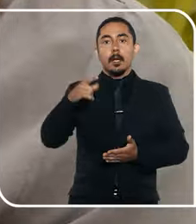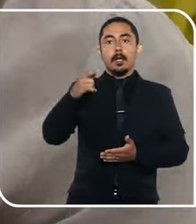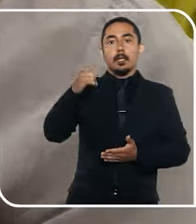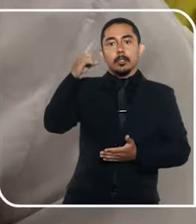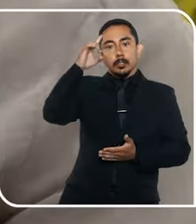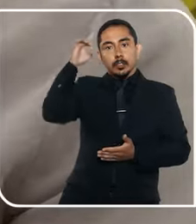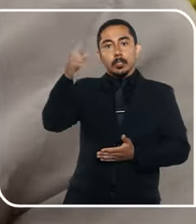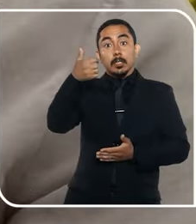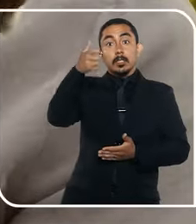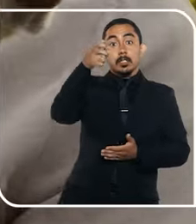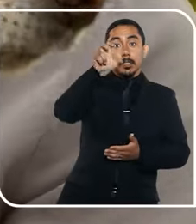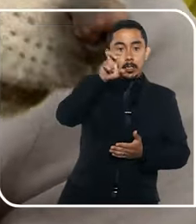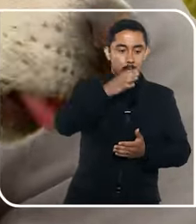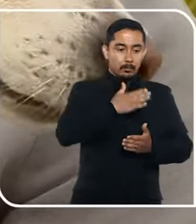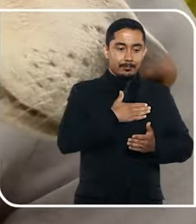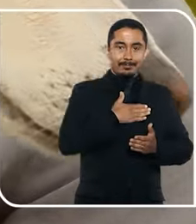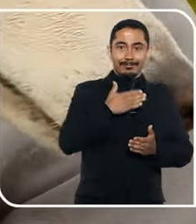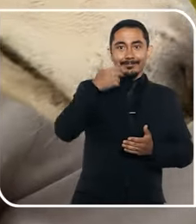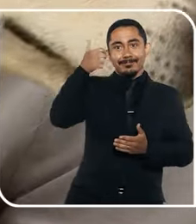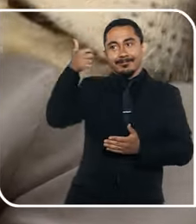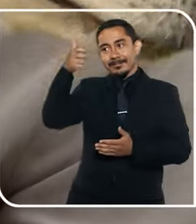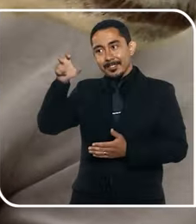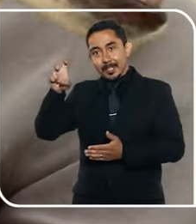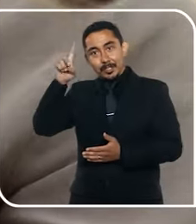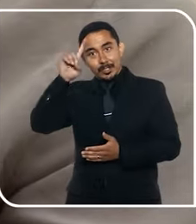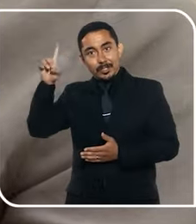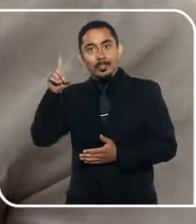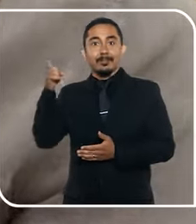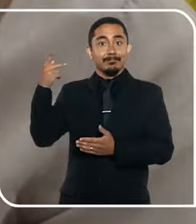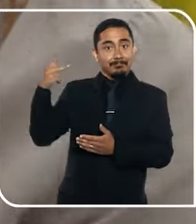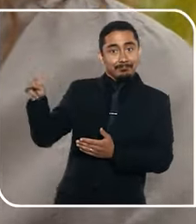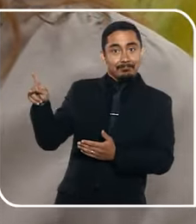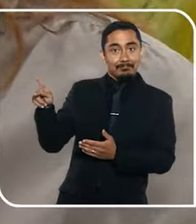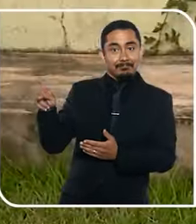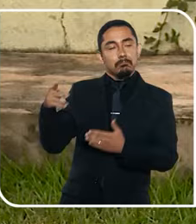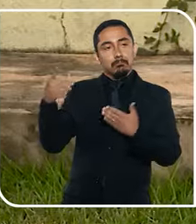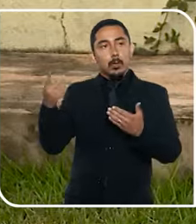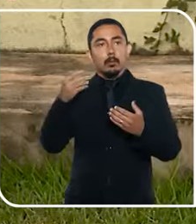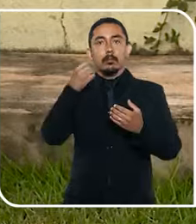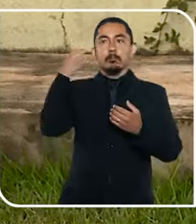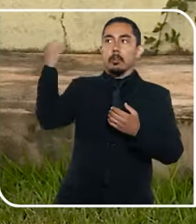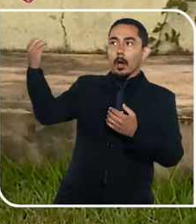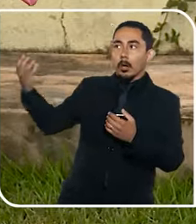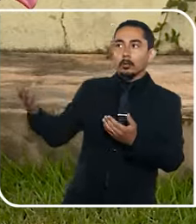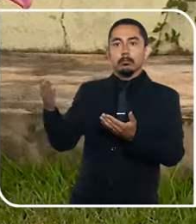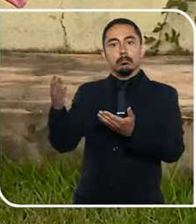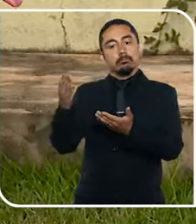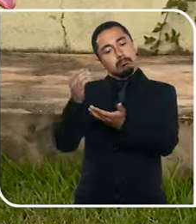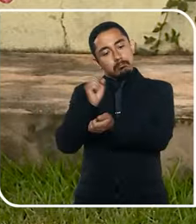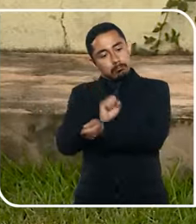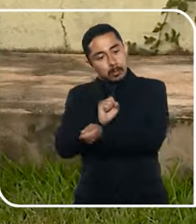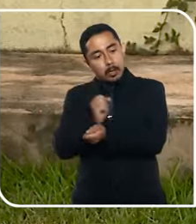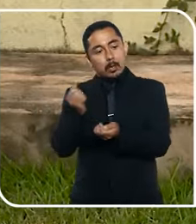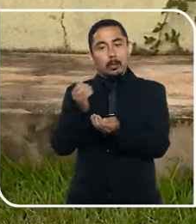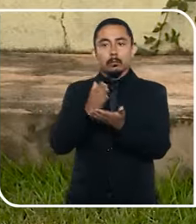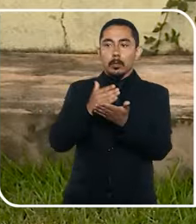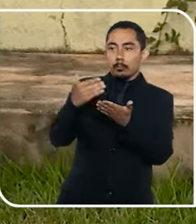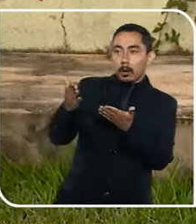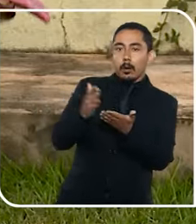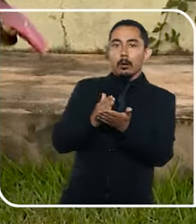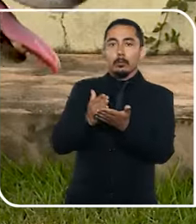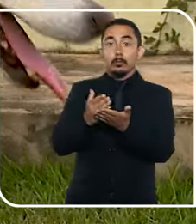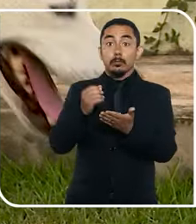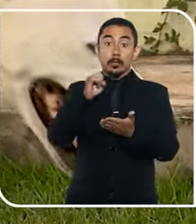já aconteceu de você passar? Porque geralmente já. Viagem, a gente fica um tempo a mais que isso, né? Principalmente viagens longas. Ele fica com ela e quando